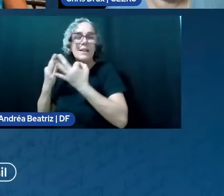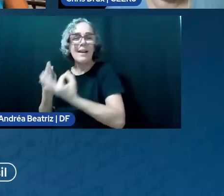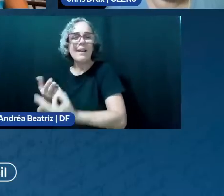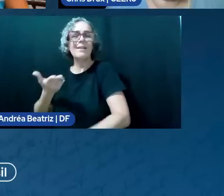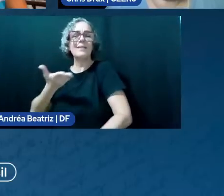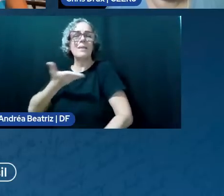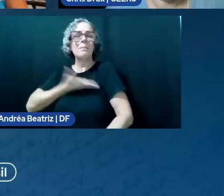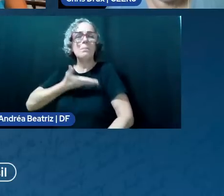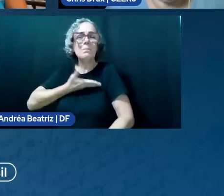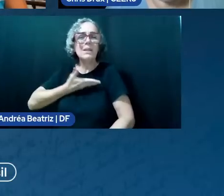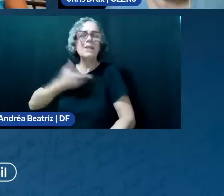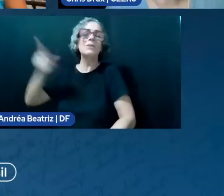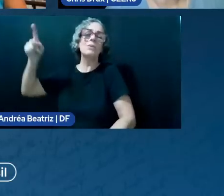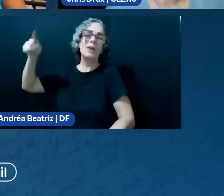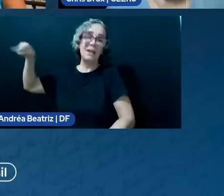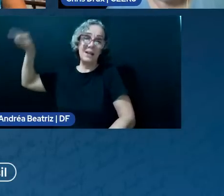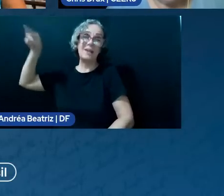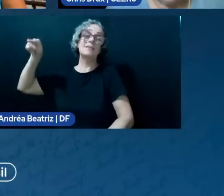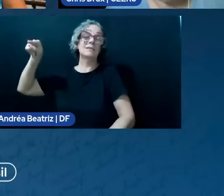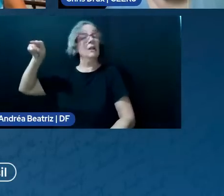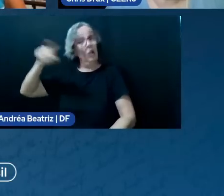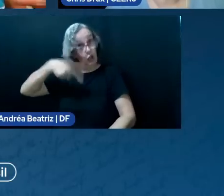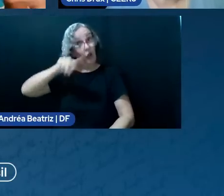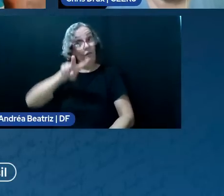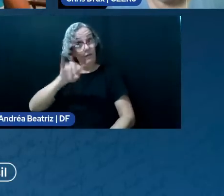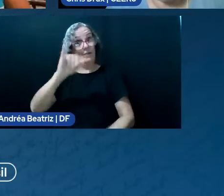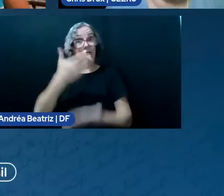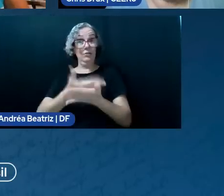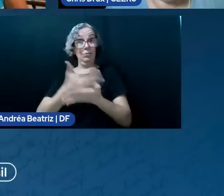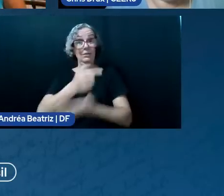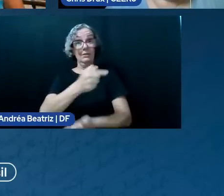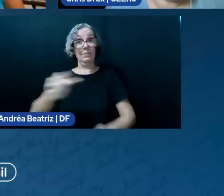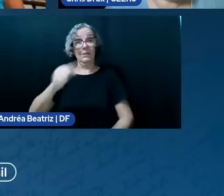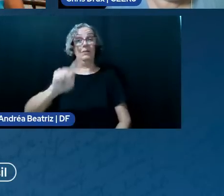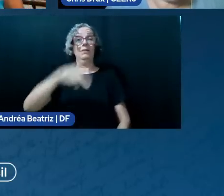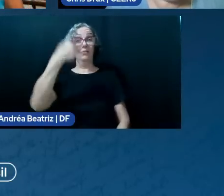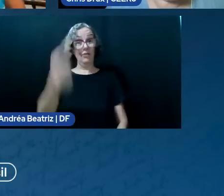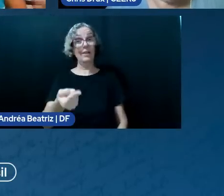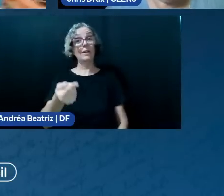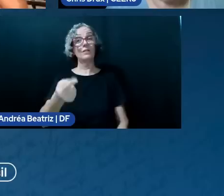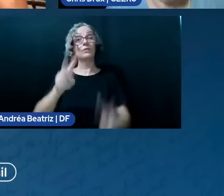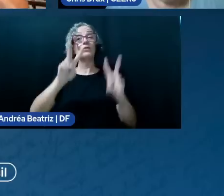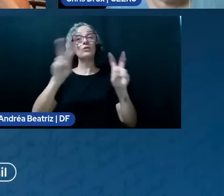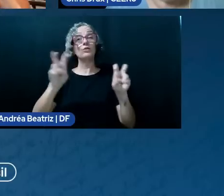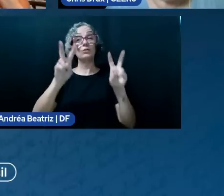iremos estudar na semana que vem, e como nós somos